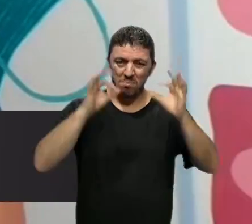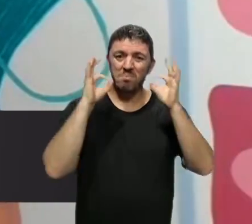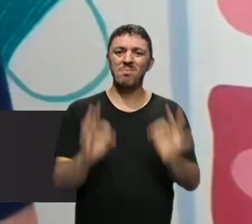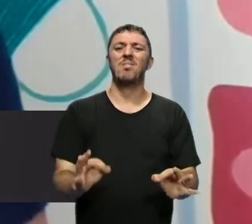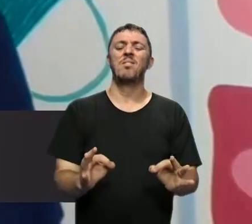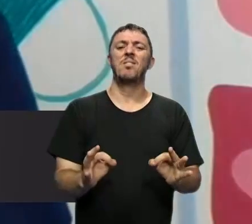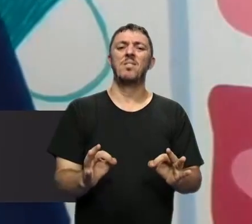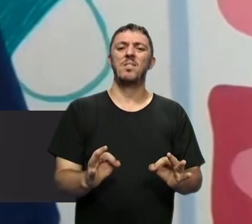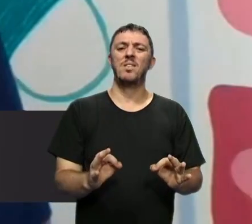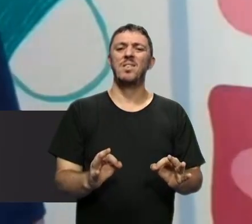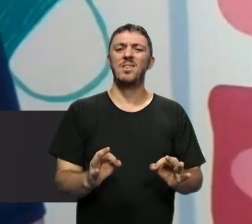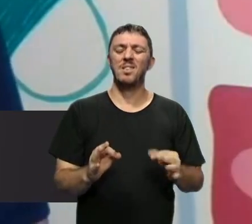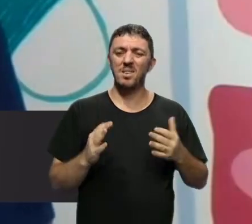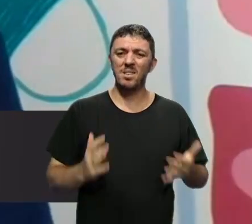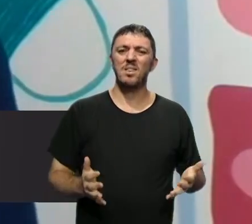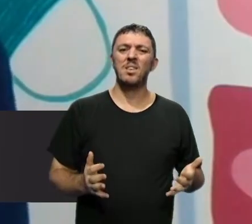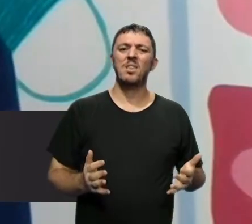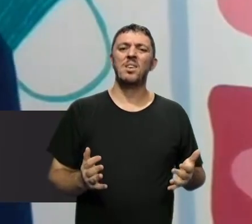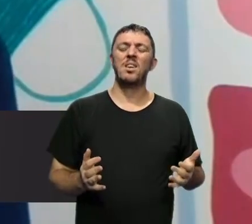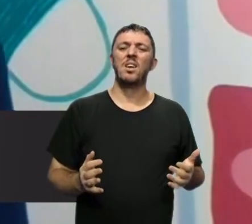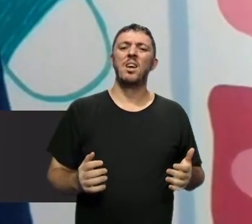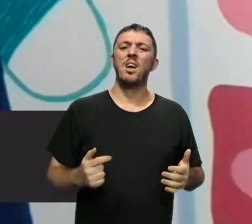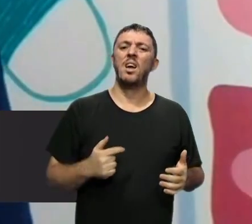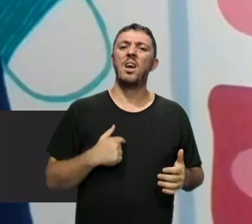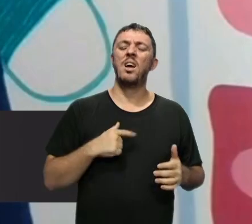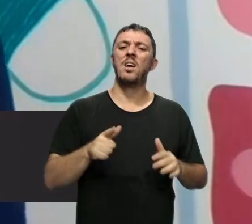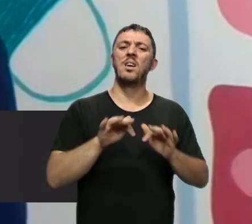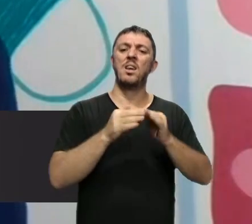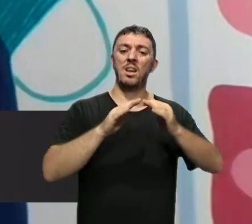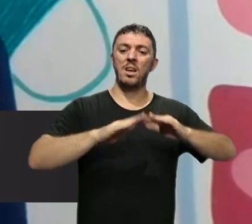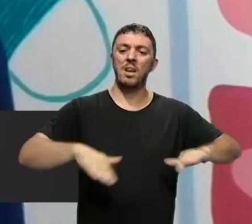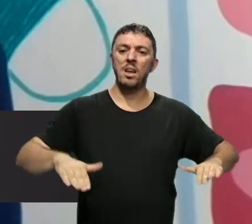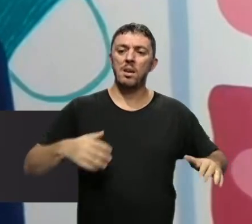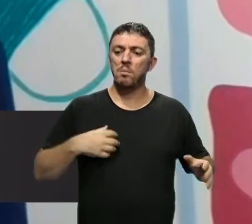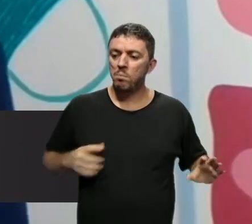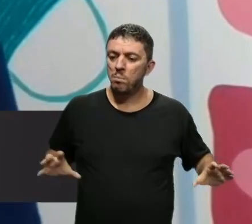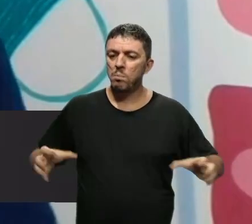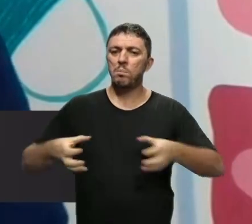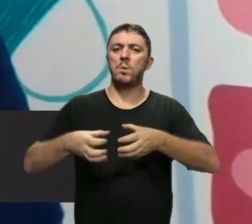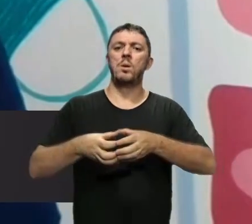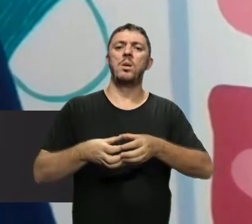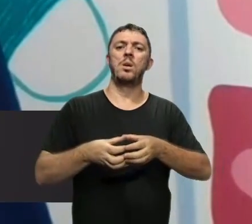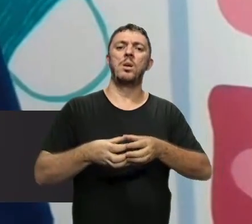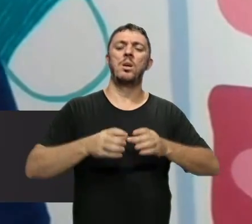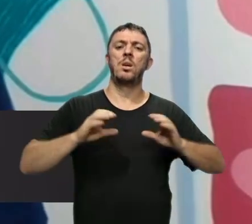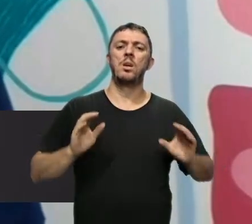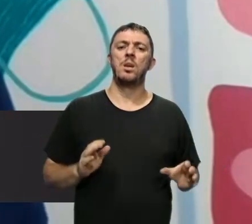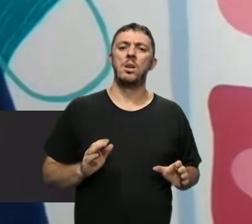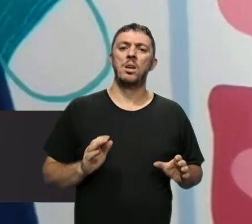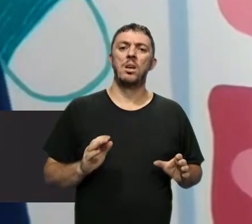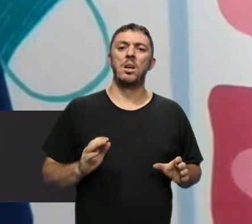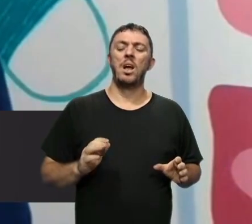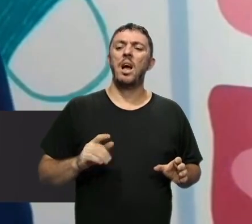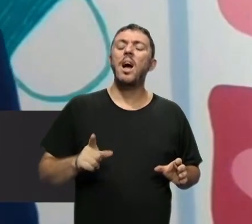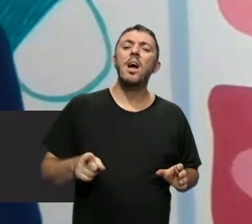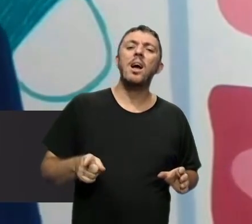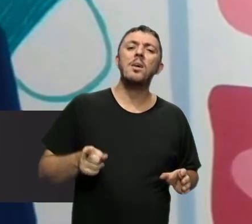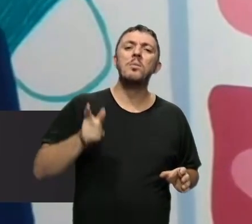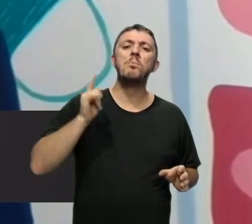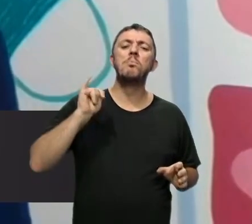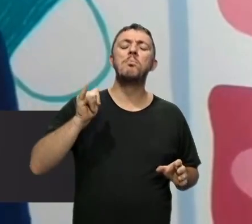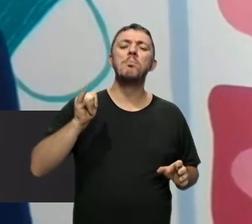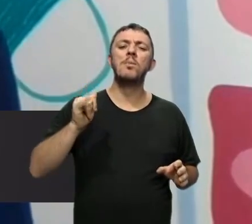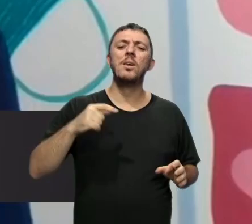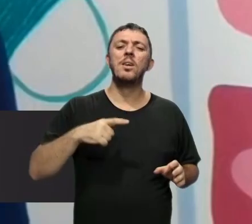que eu tenho de famílias que foram crianças da minha turma que me contam até hoje de narrativas que essas crianças trazem,